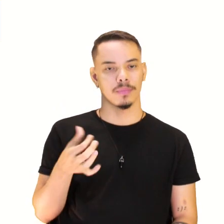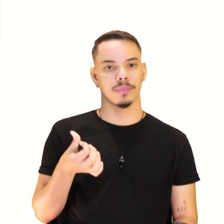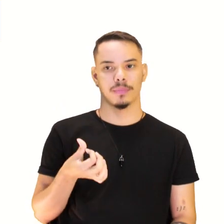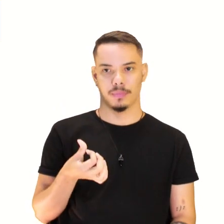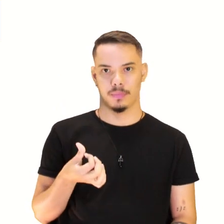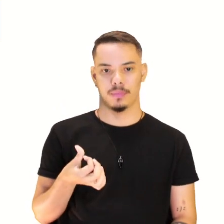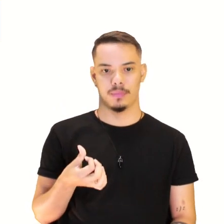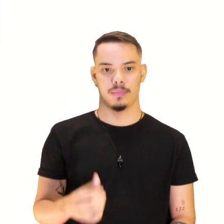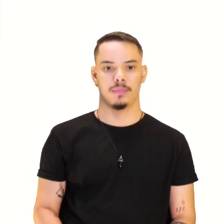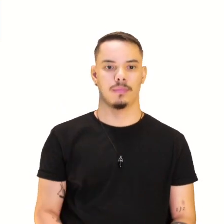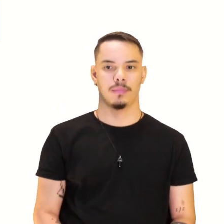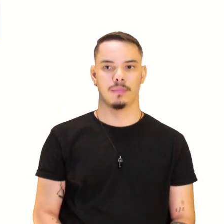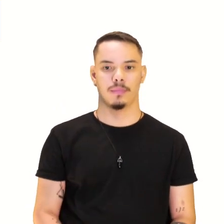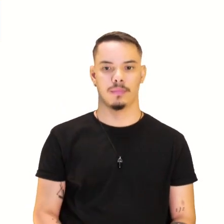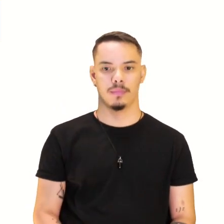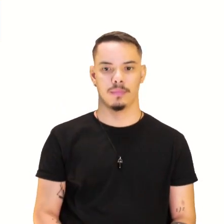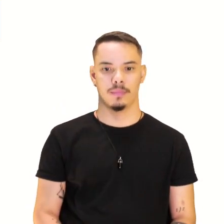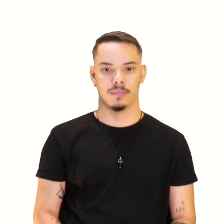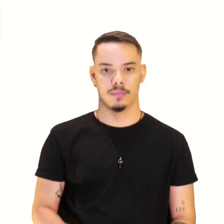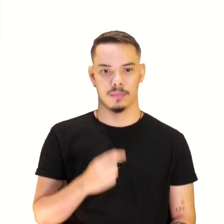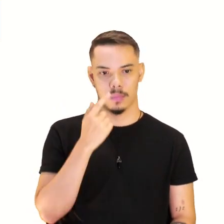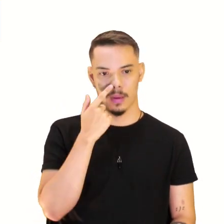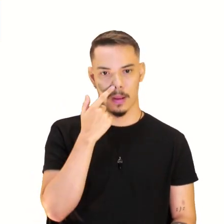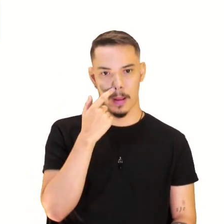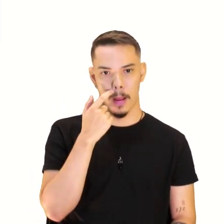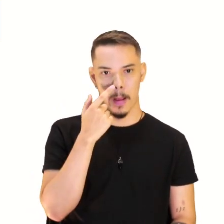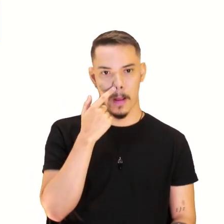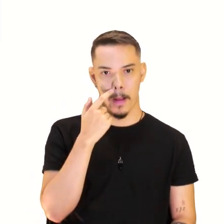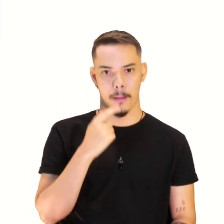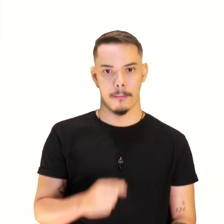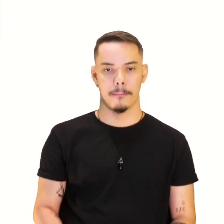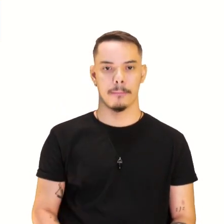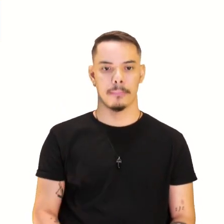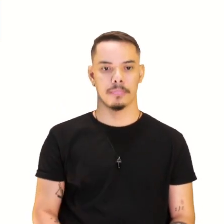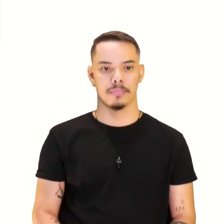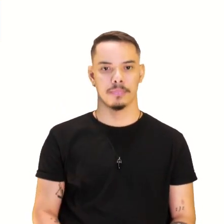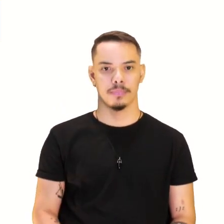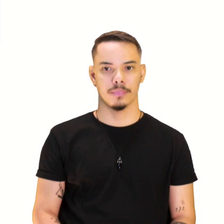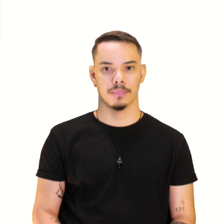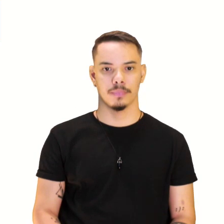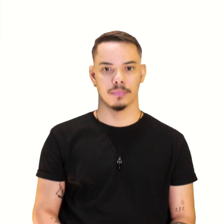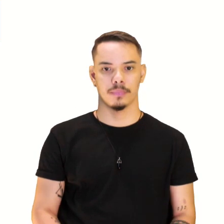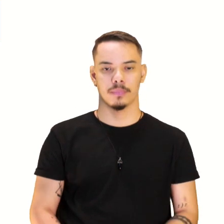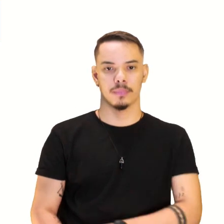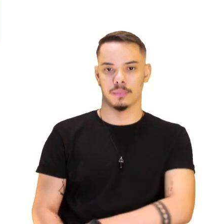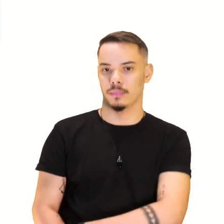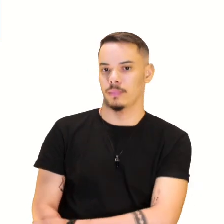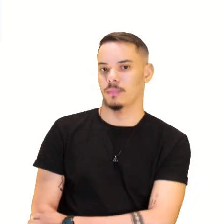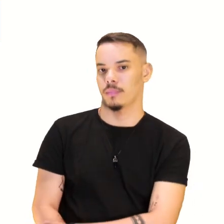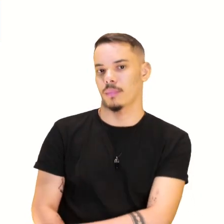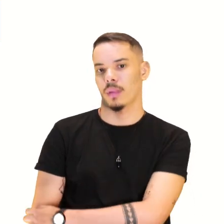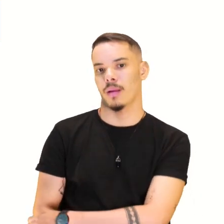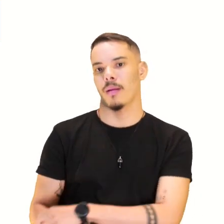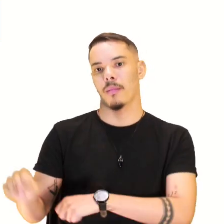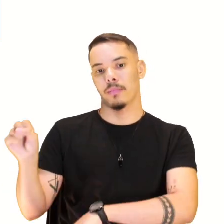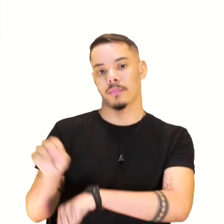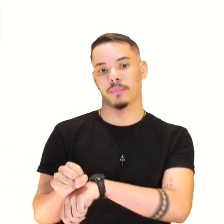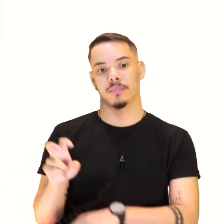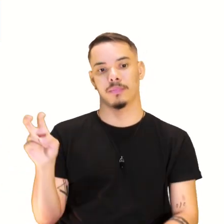6. O A7, deixa eu ver, 1, 2, 3, 4, 5. Bom, aqui parou no quinto,